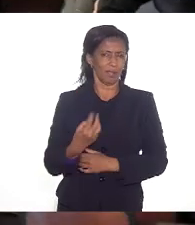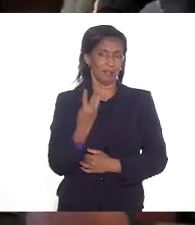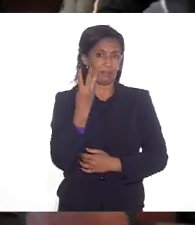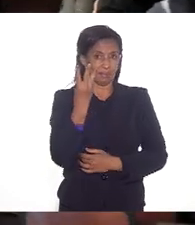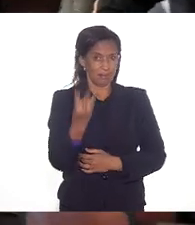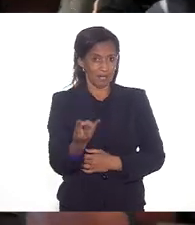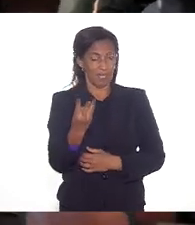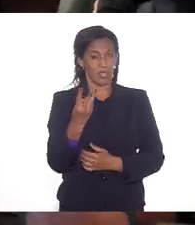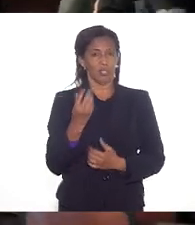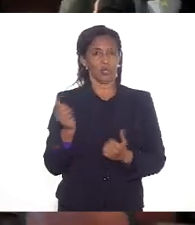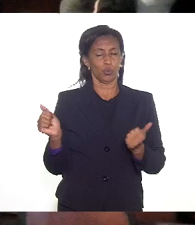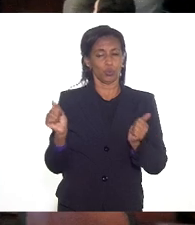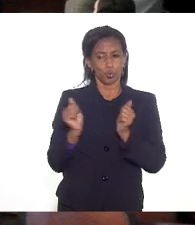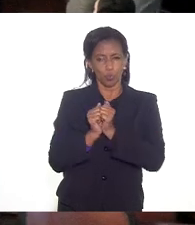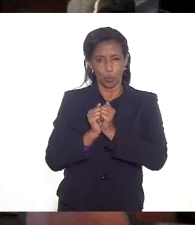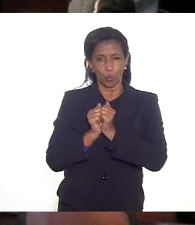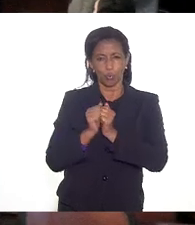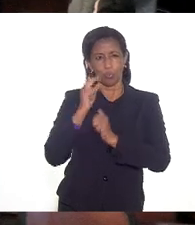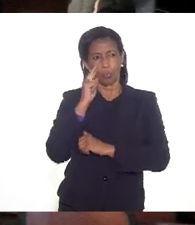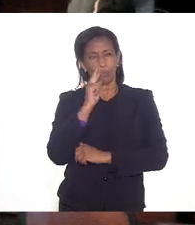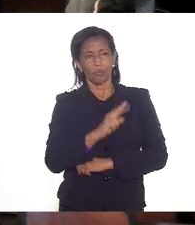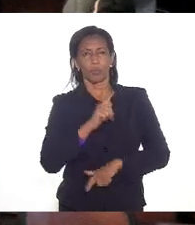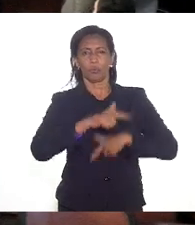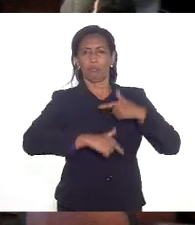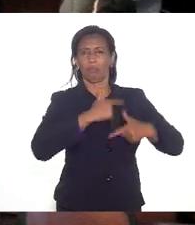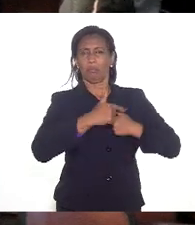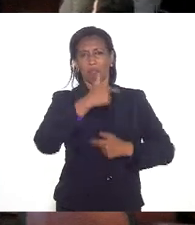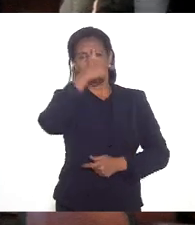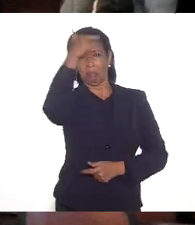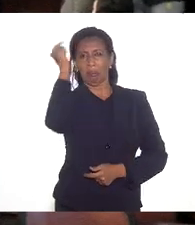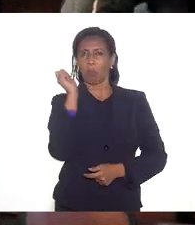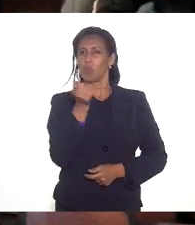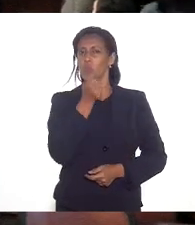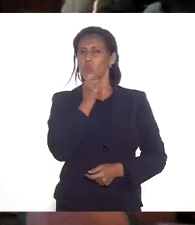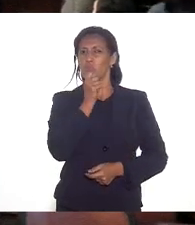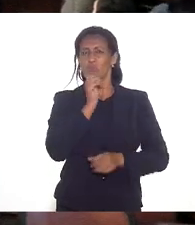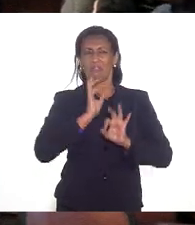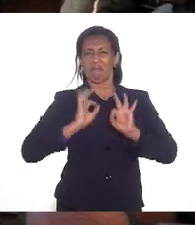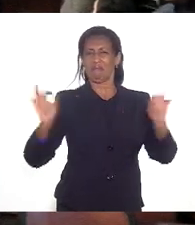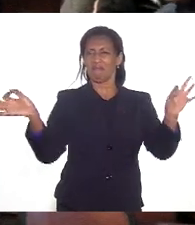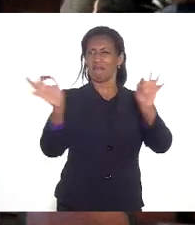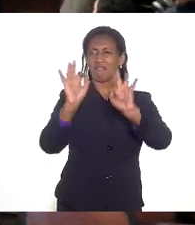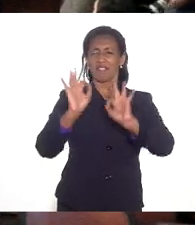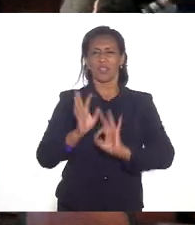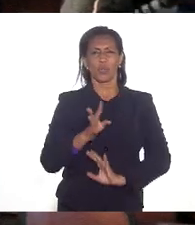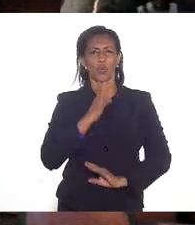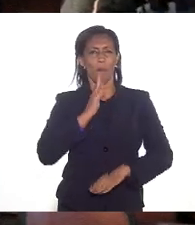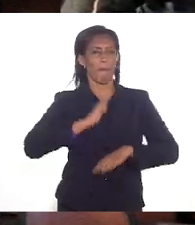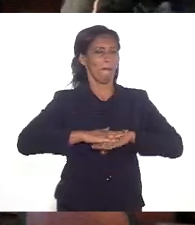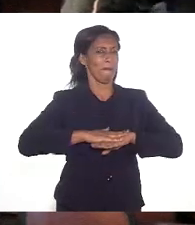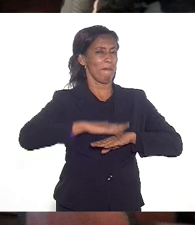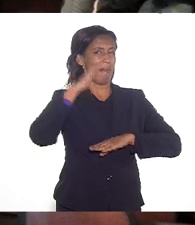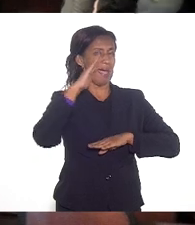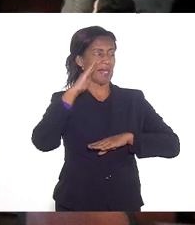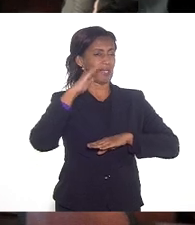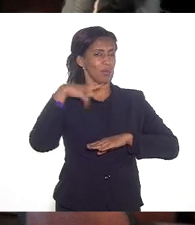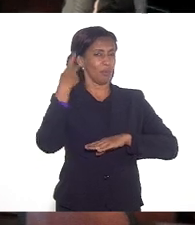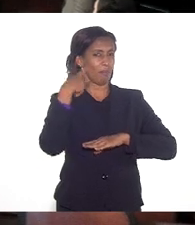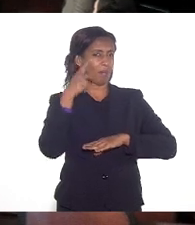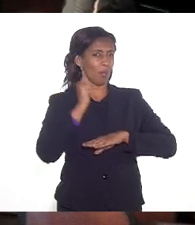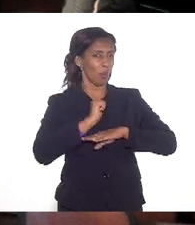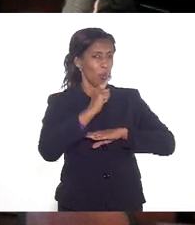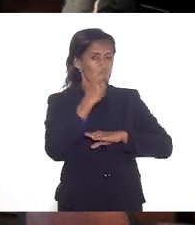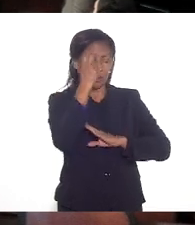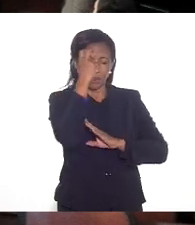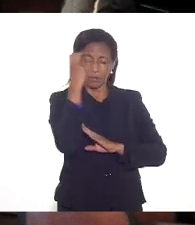três mandatos acompanhamos o trabalho Deputado Municipal não é um deputado Que conheça mais o Parlamento hoje e